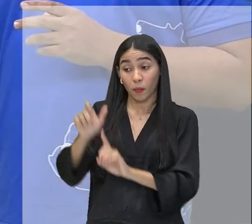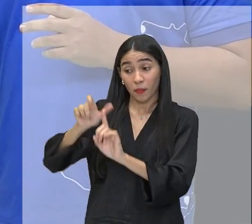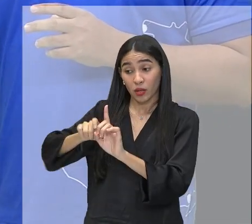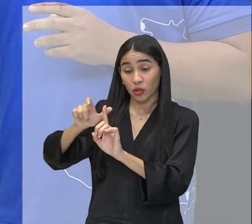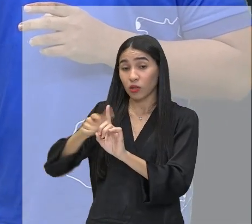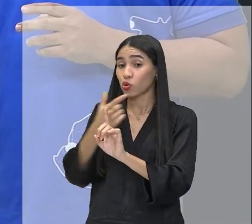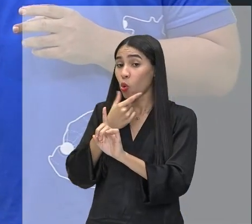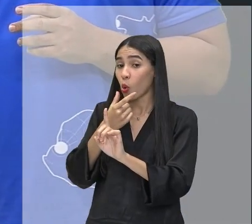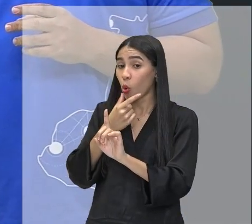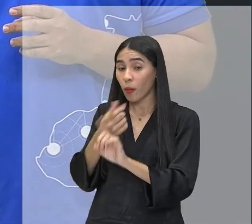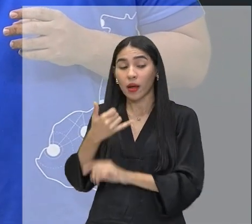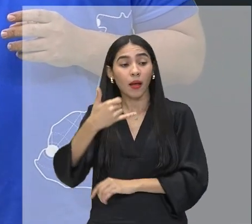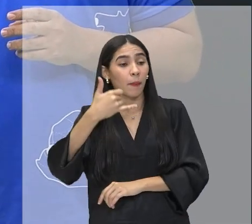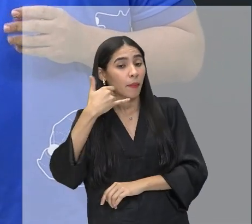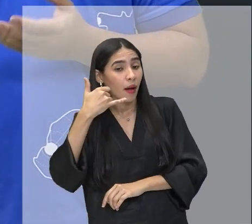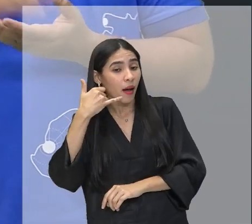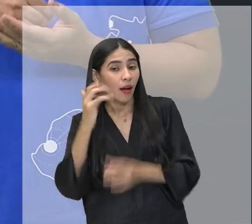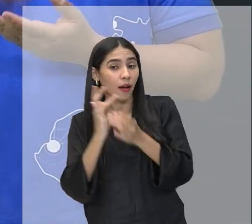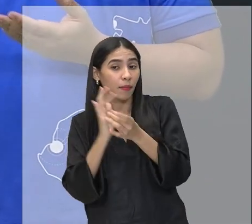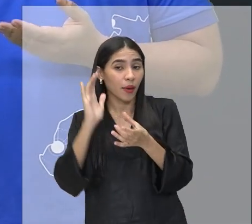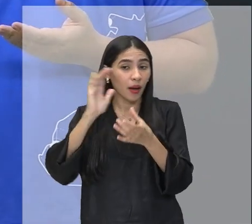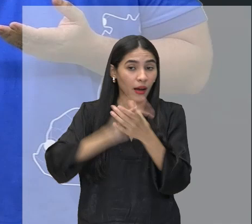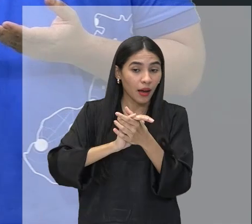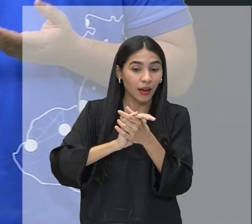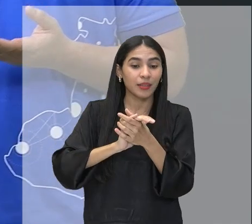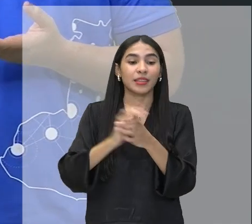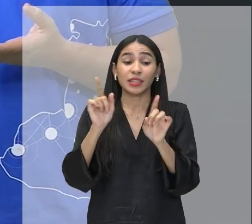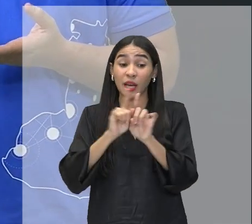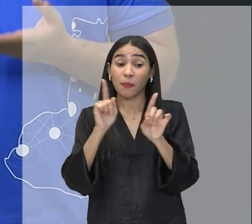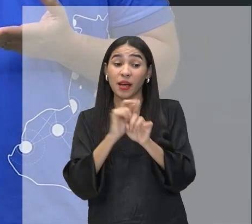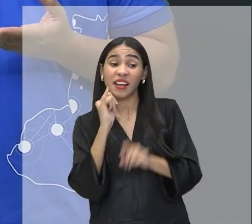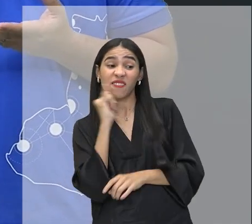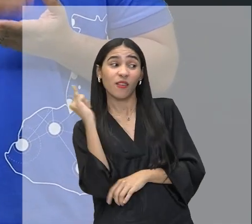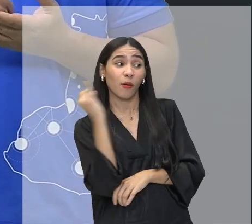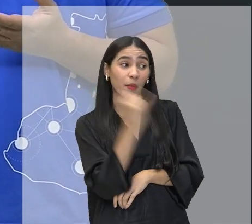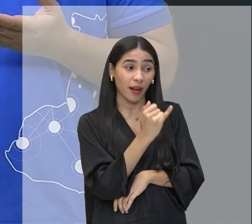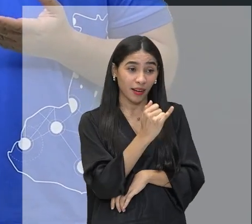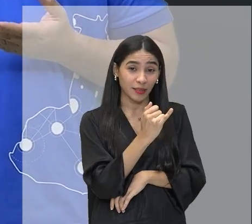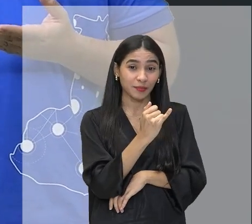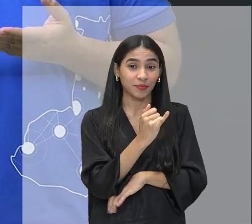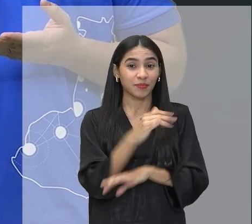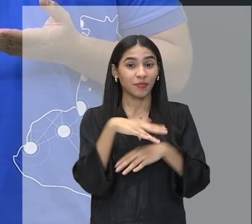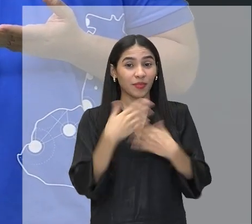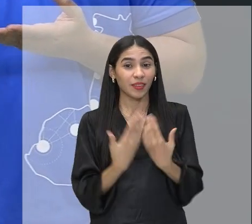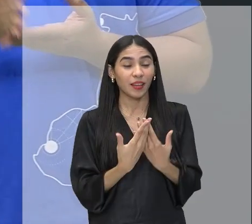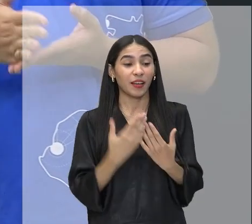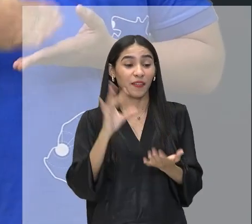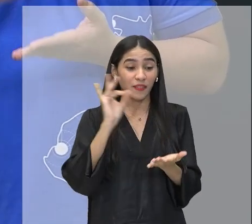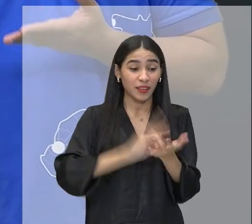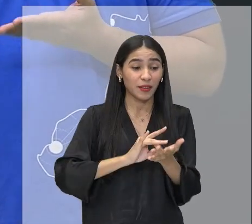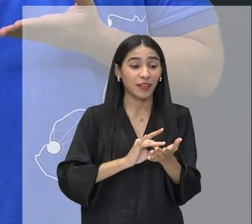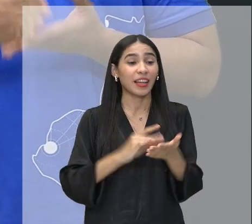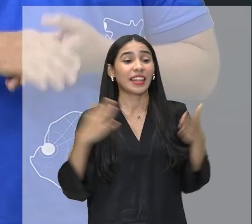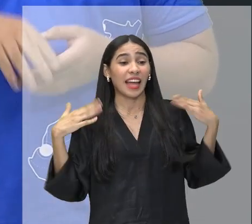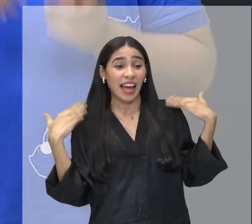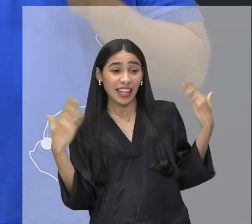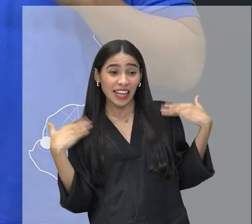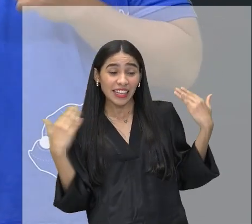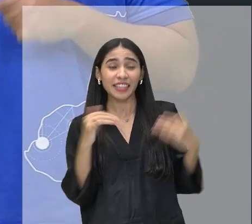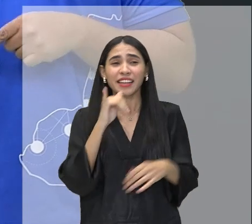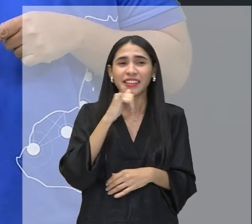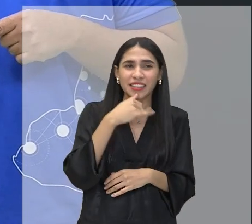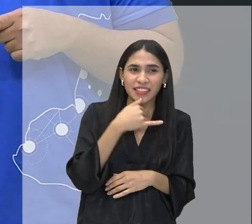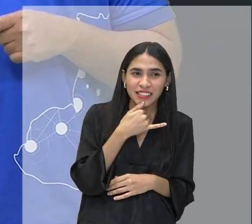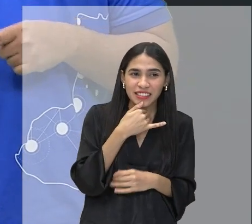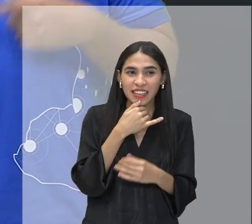personagem pega e liga para a esposa para passar a informação. Então ele até afirma, foi na alegria, na tristeza